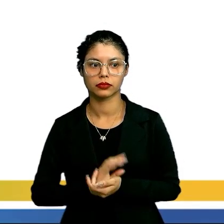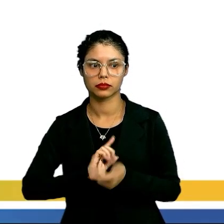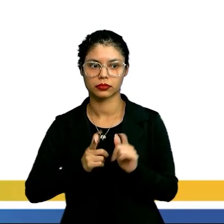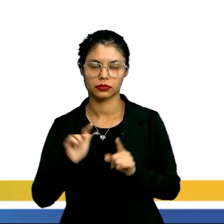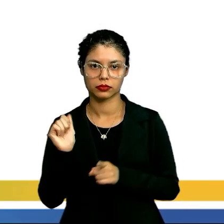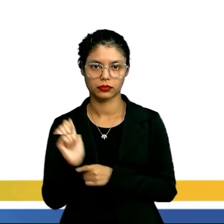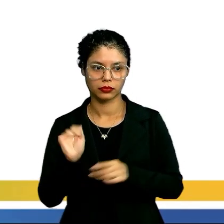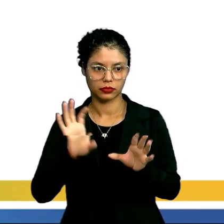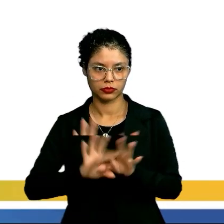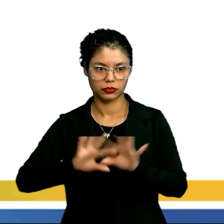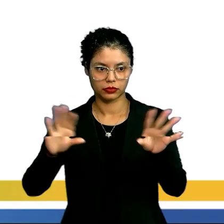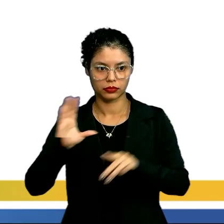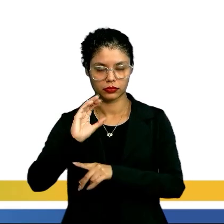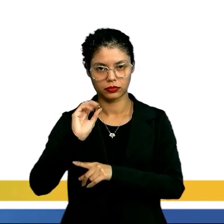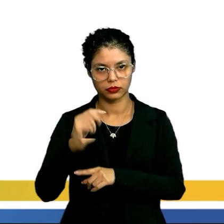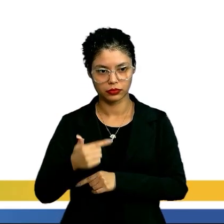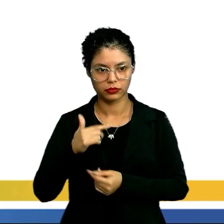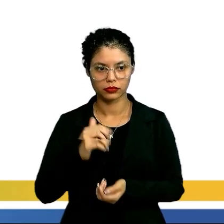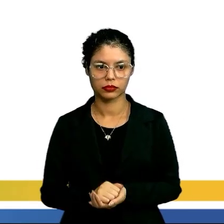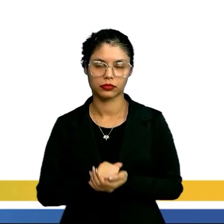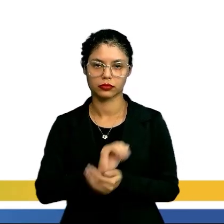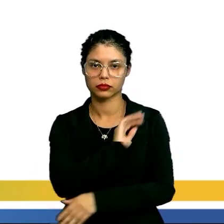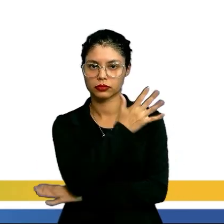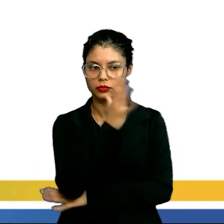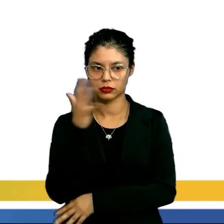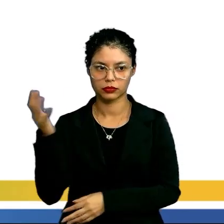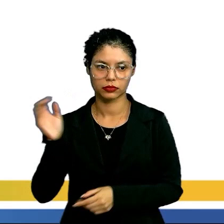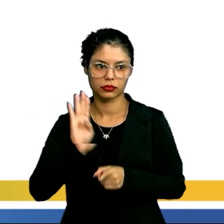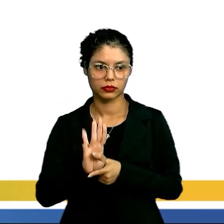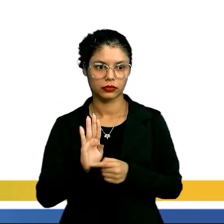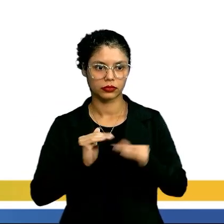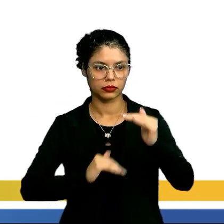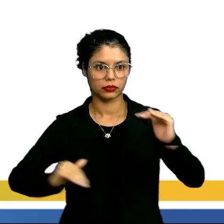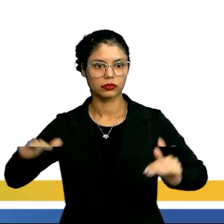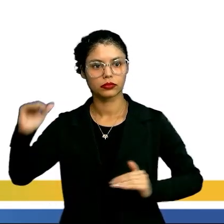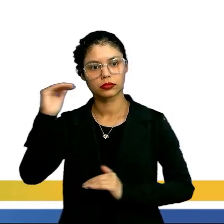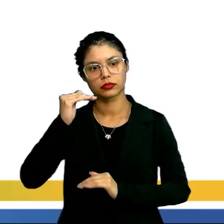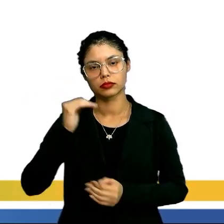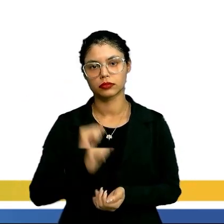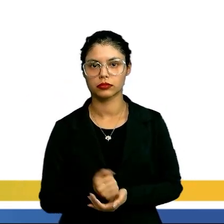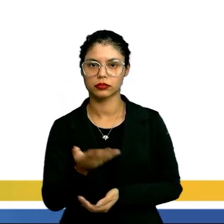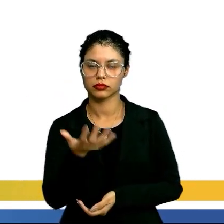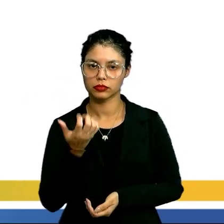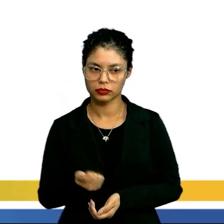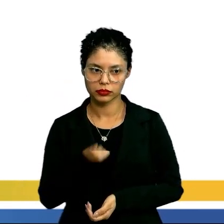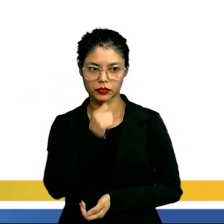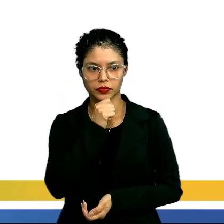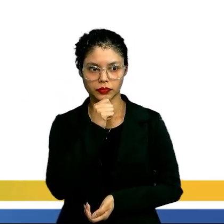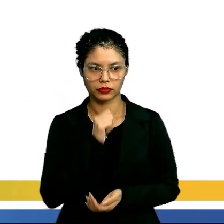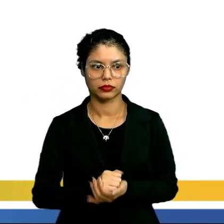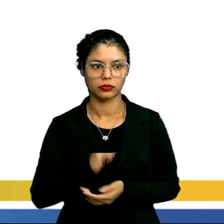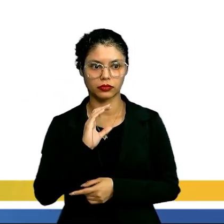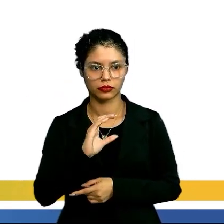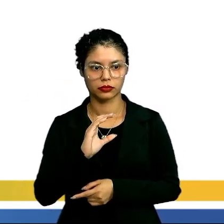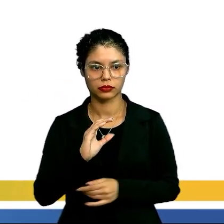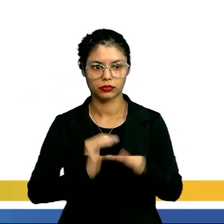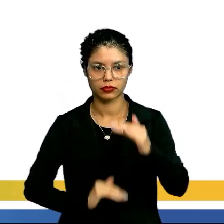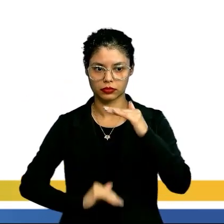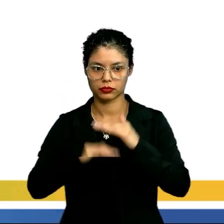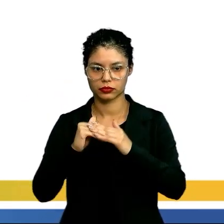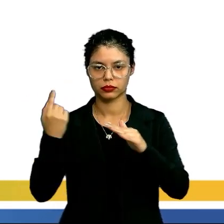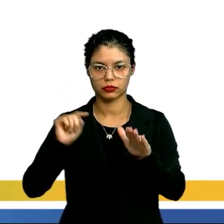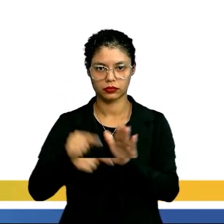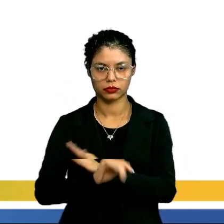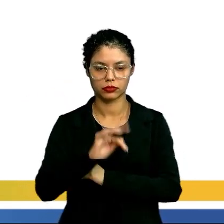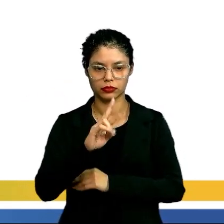A, liberação de CO2 para o ambiente. Letra B, elevação da temperatura do recipiente. Letra C, elevação